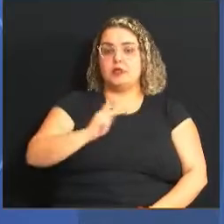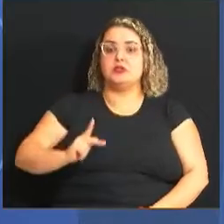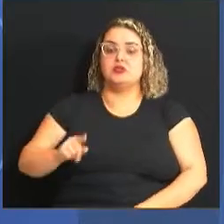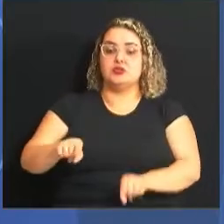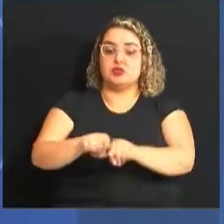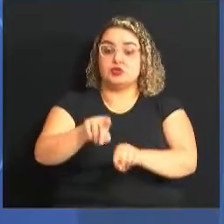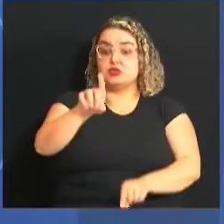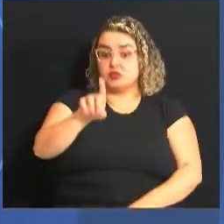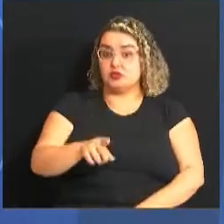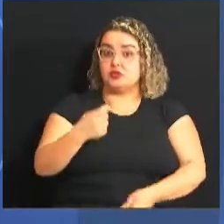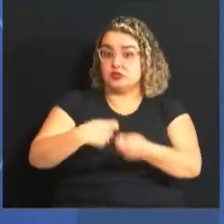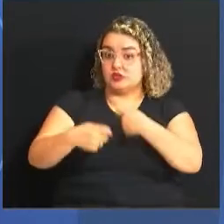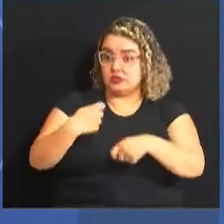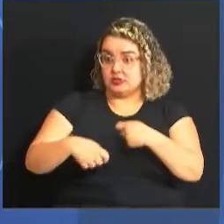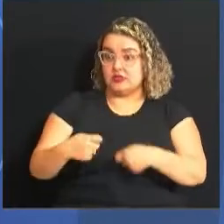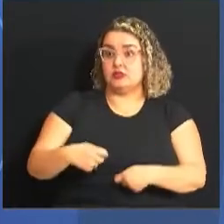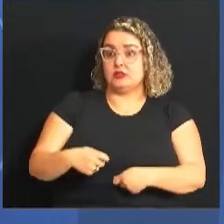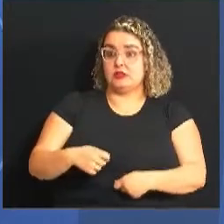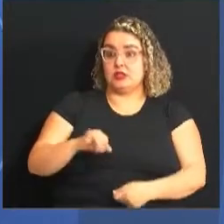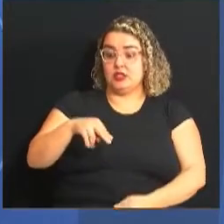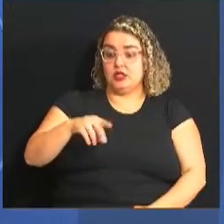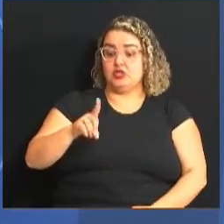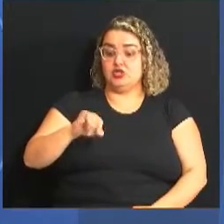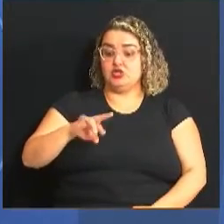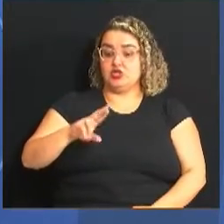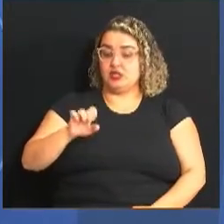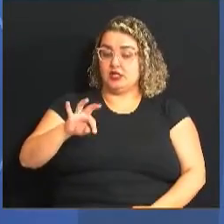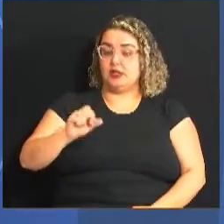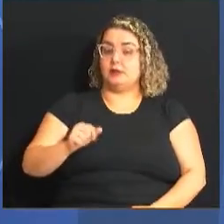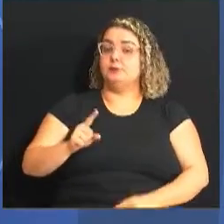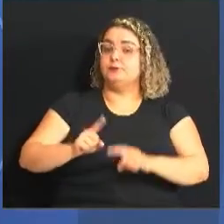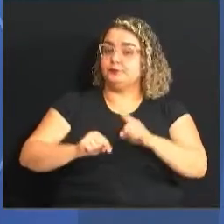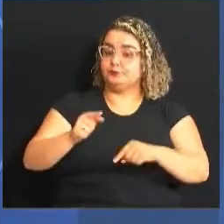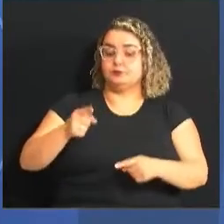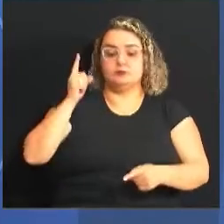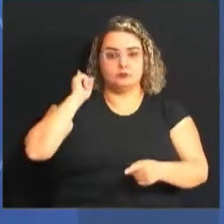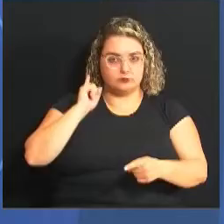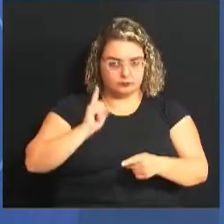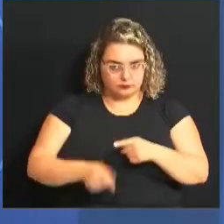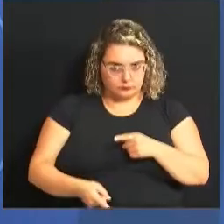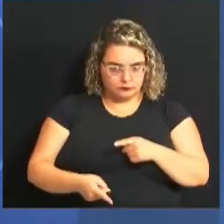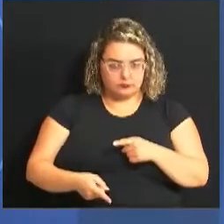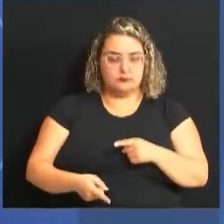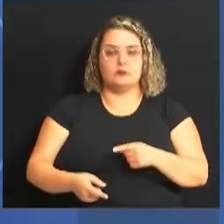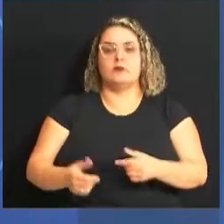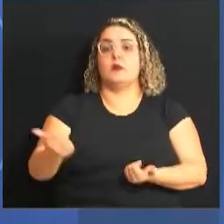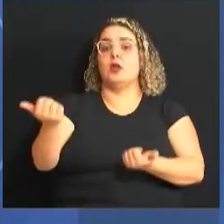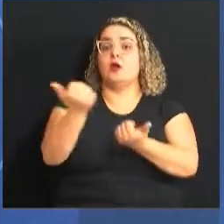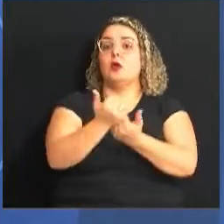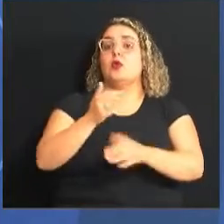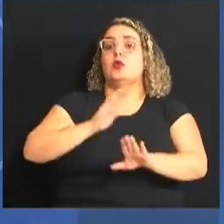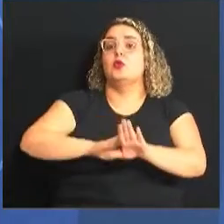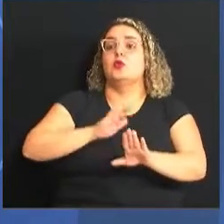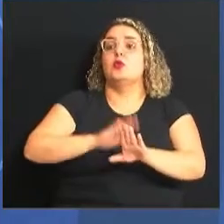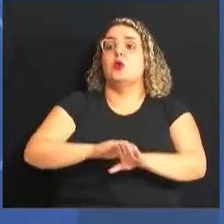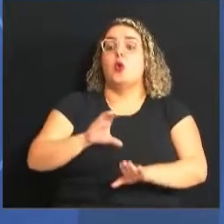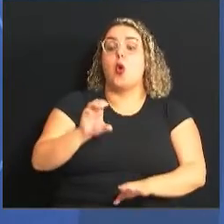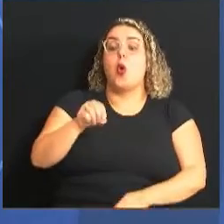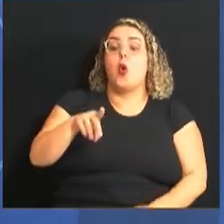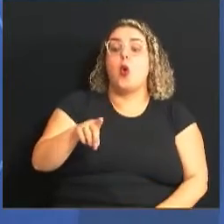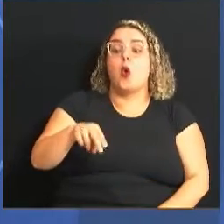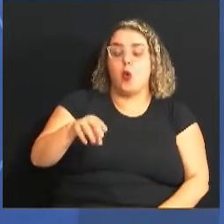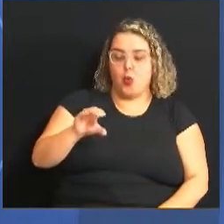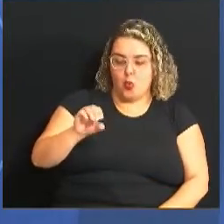da administração indireta. A matéria proíbe que os cargos sejam exercidos por condenados